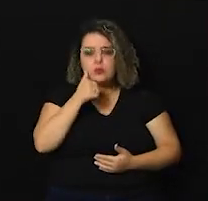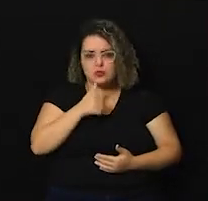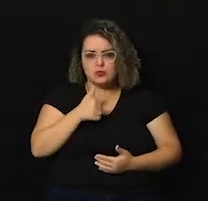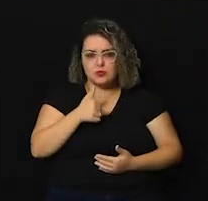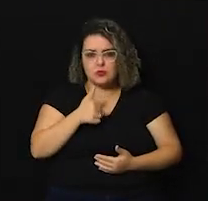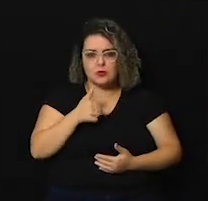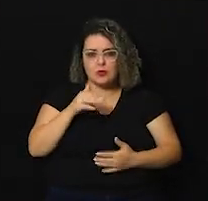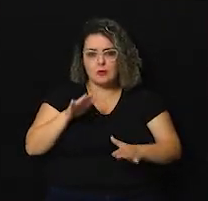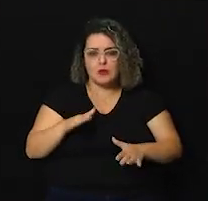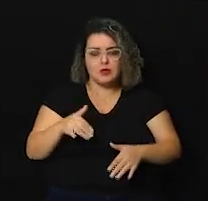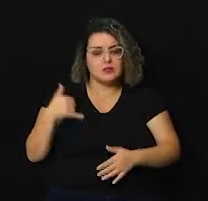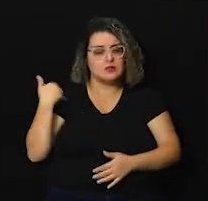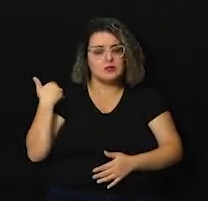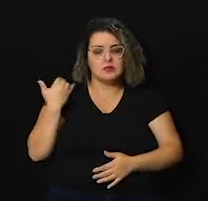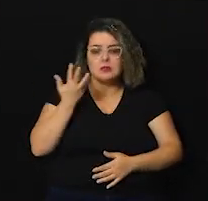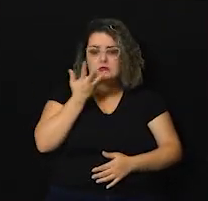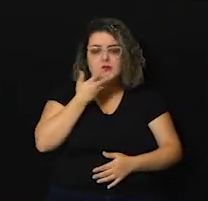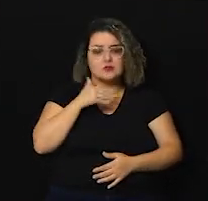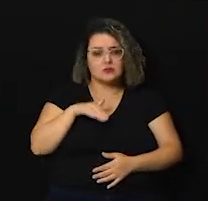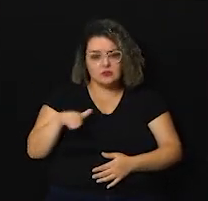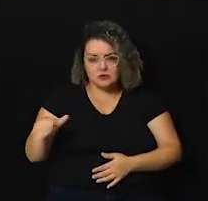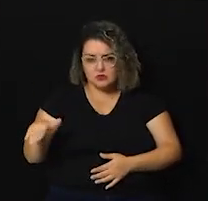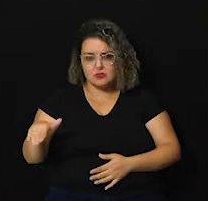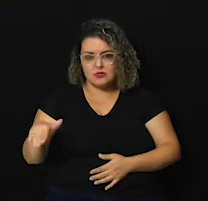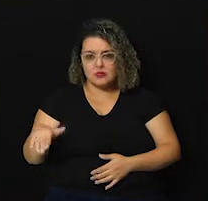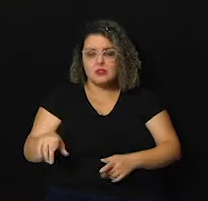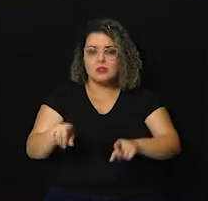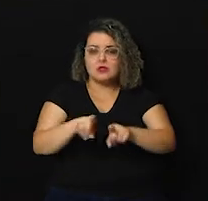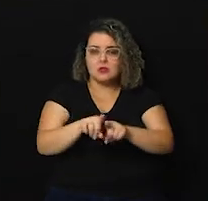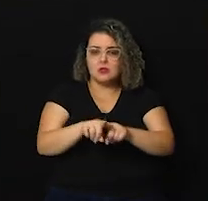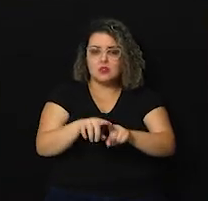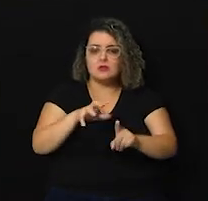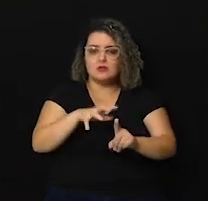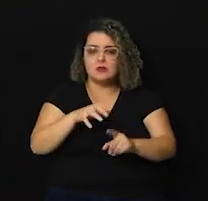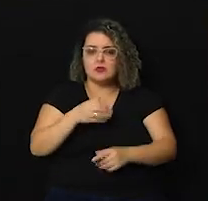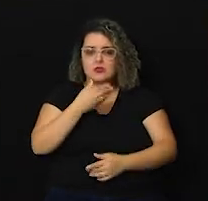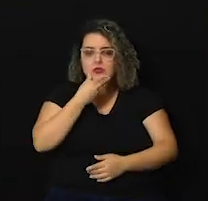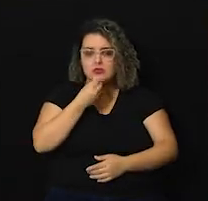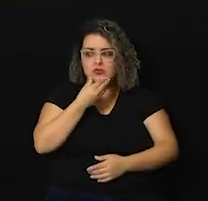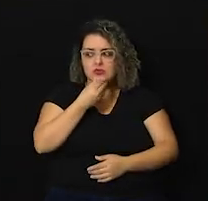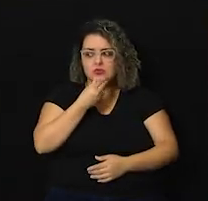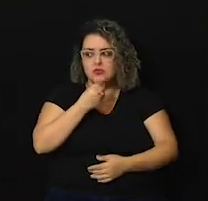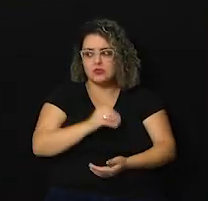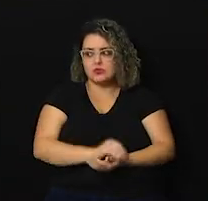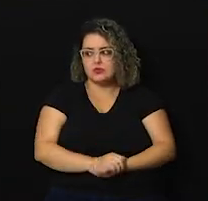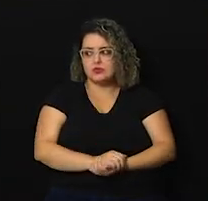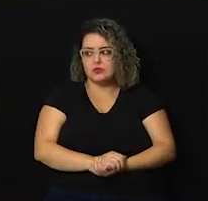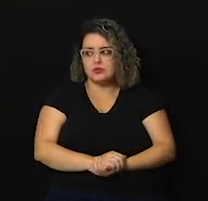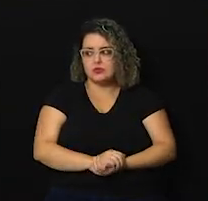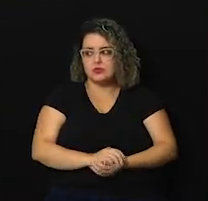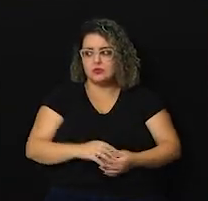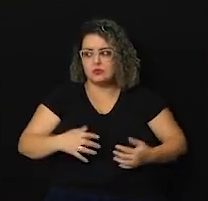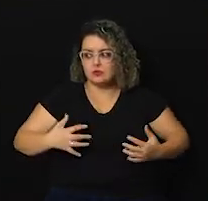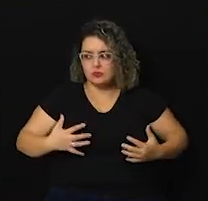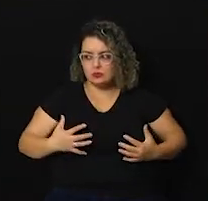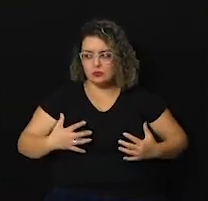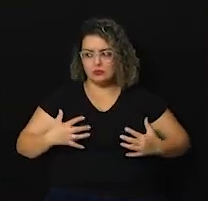menstruação bem cedo. E também isso afeta os garotos, que podem também ter